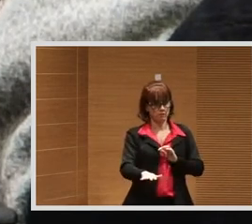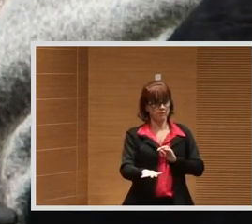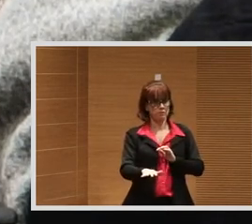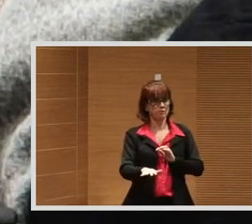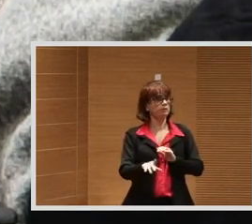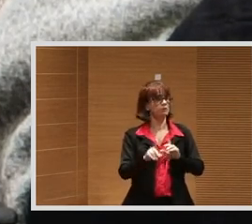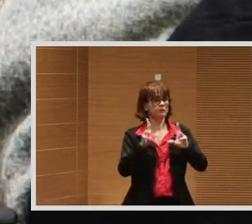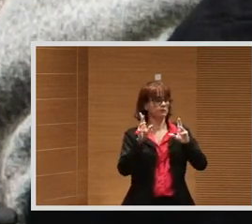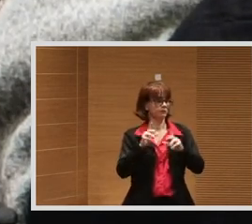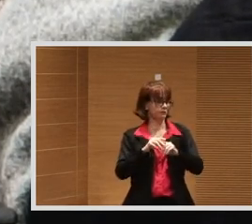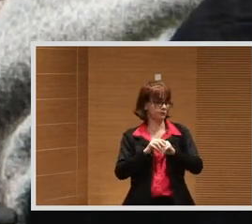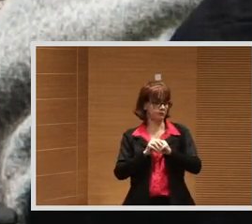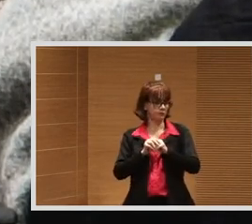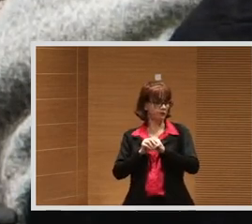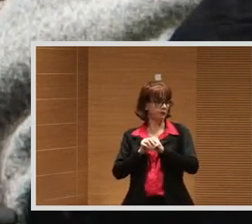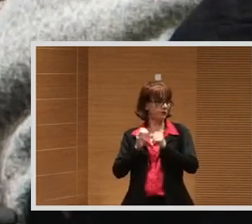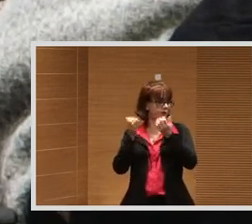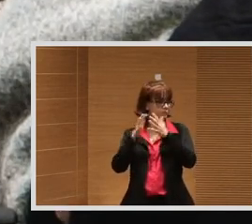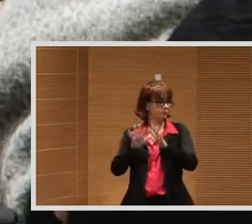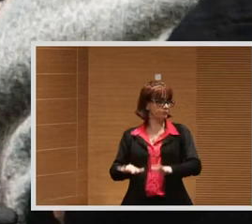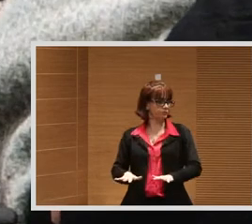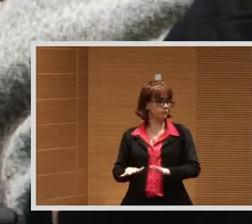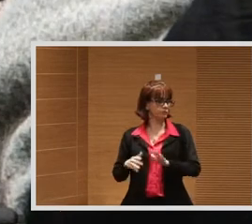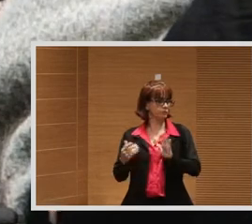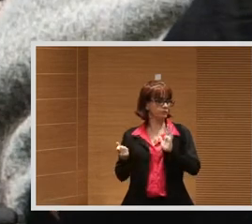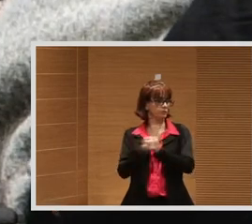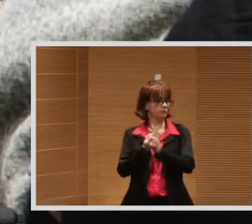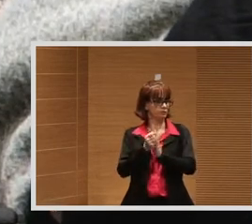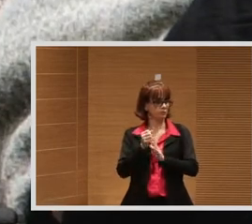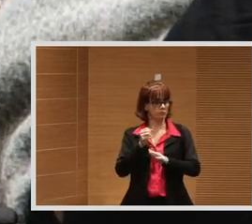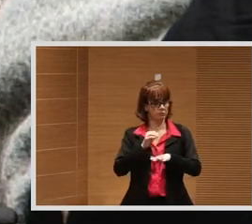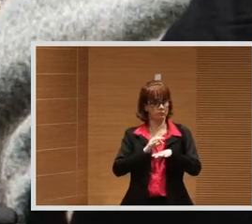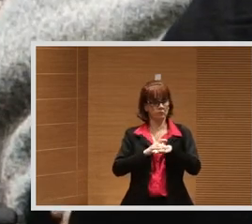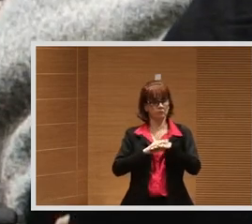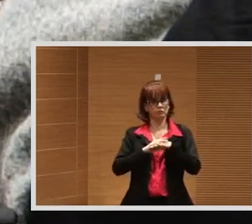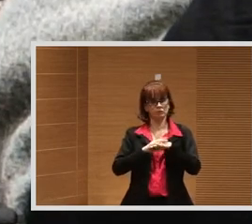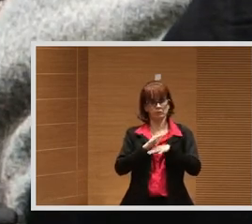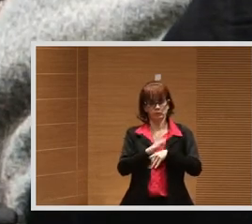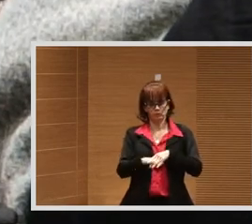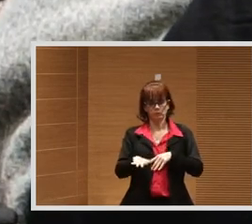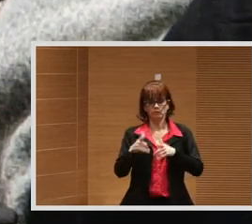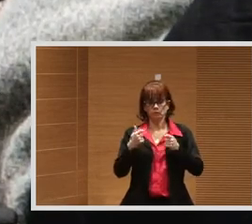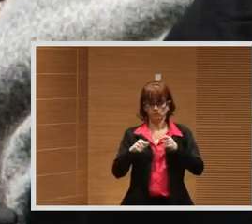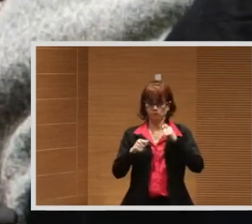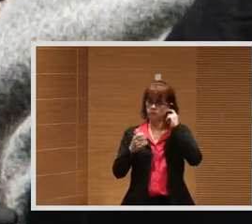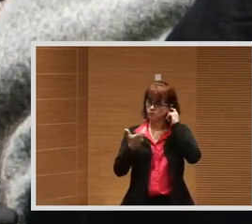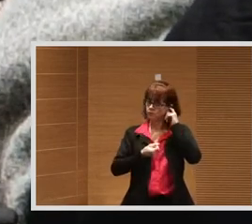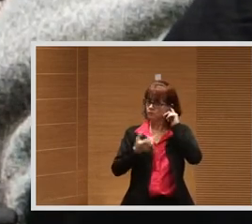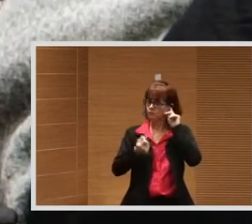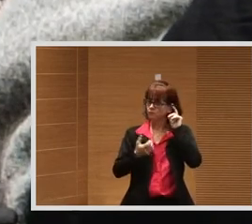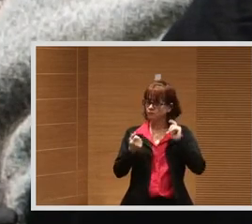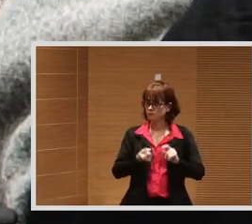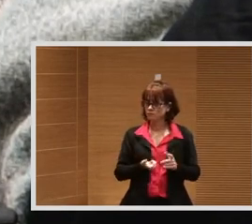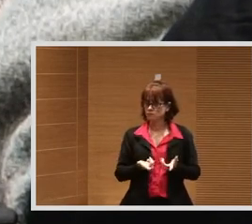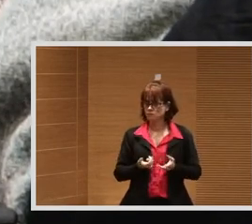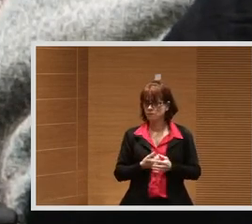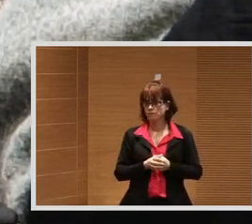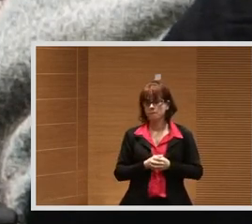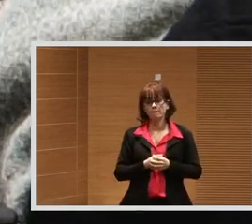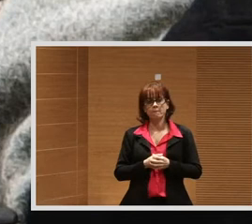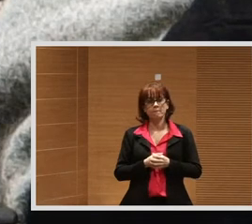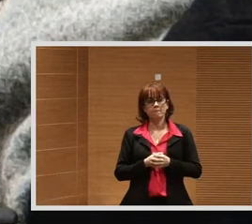desmontar essa rótulo de doente, de criança que precisa de um benefício. A